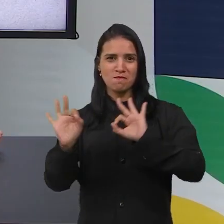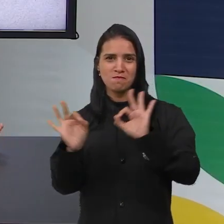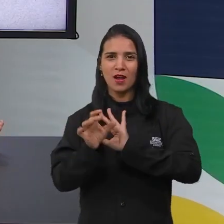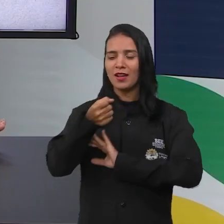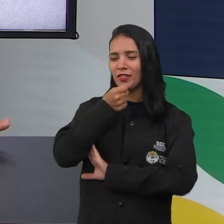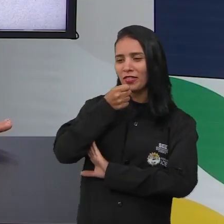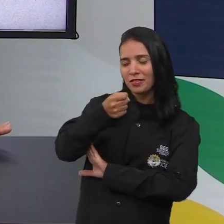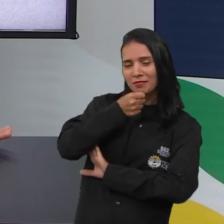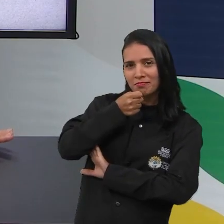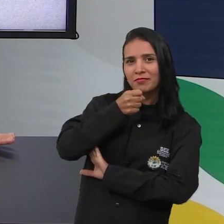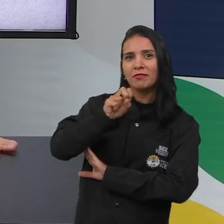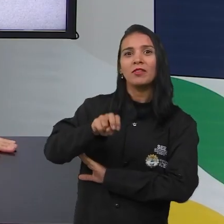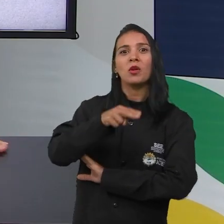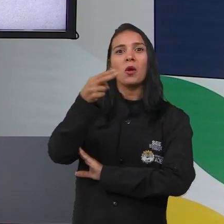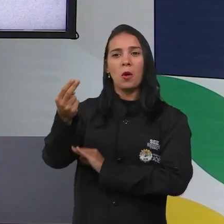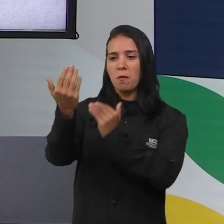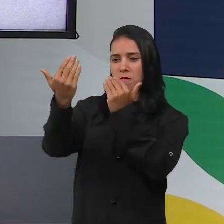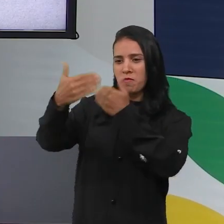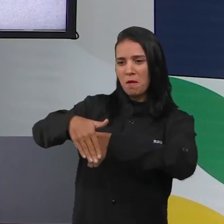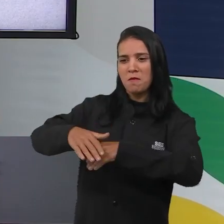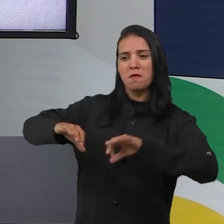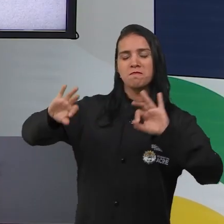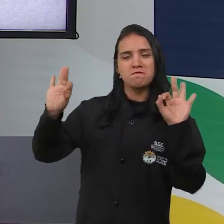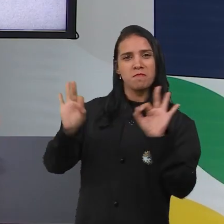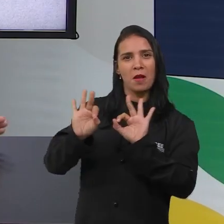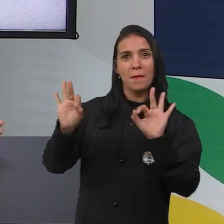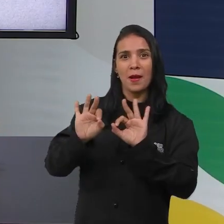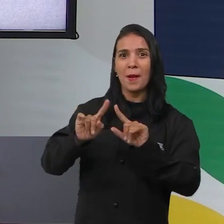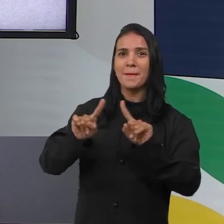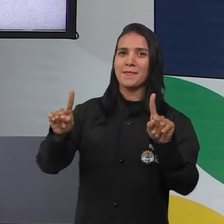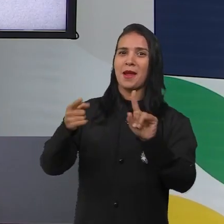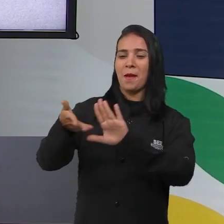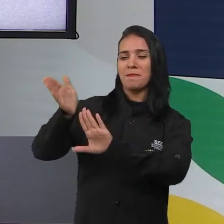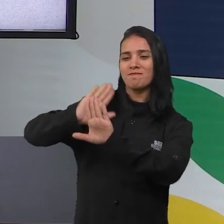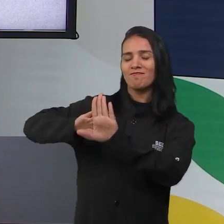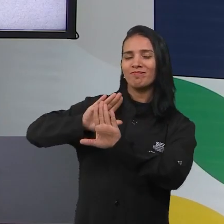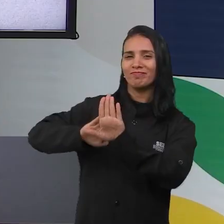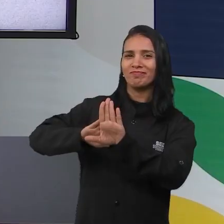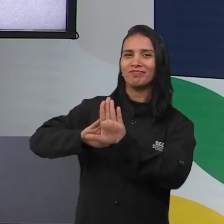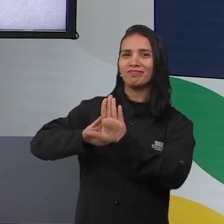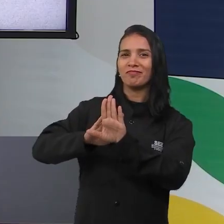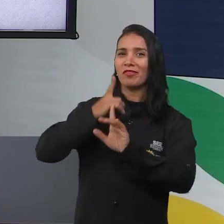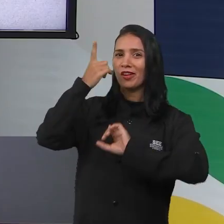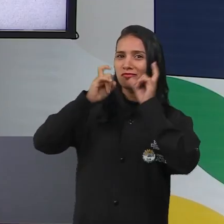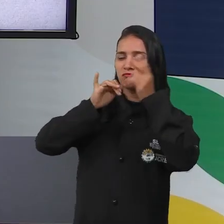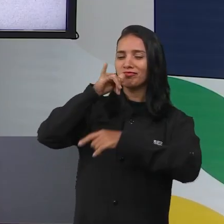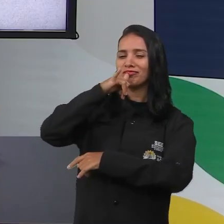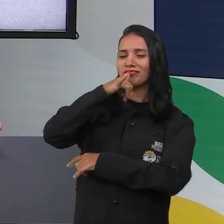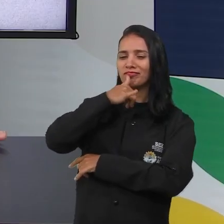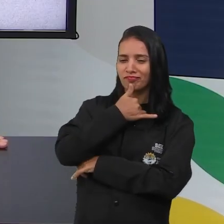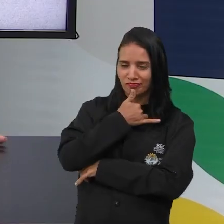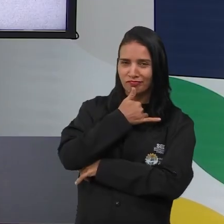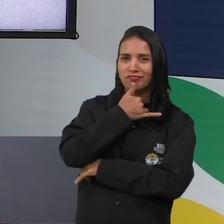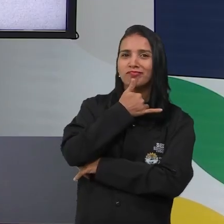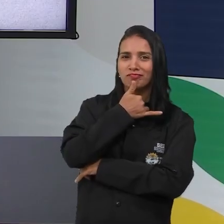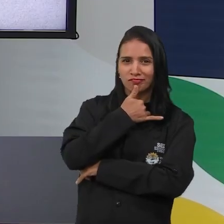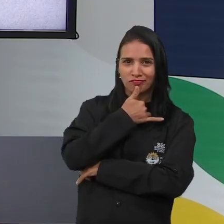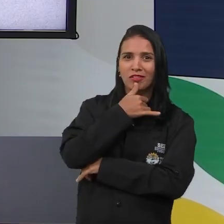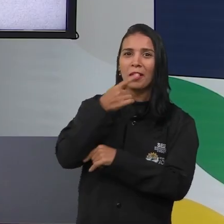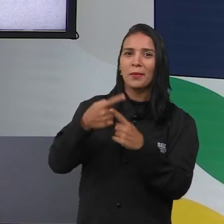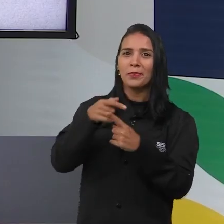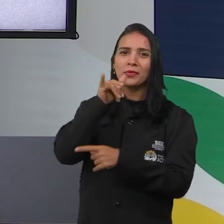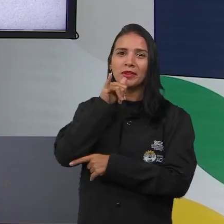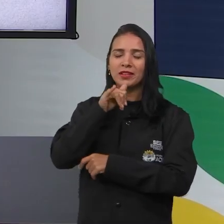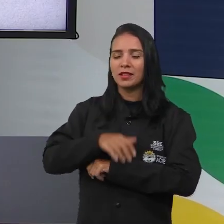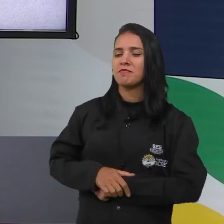eu arrasei naquela prova. Mas você fala isso com a expressão totalmente diferente de felicidade. Você fala